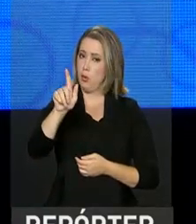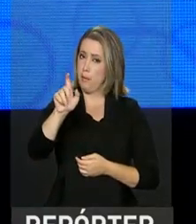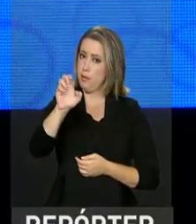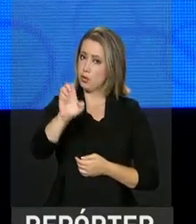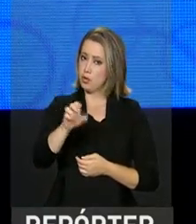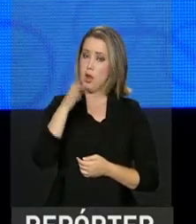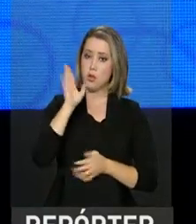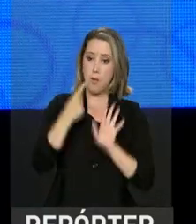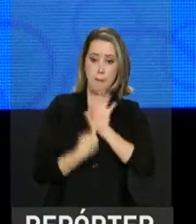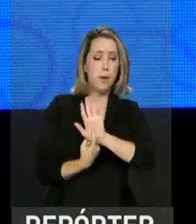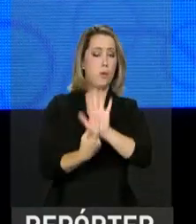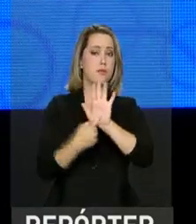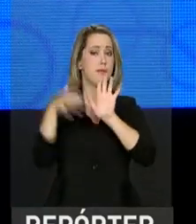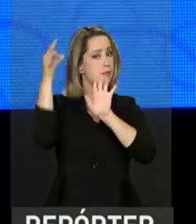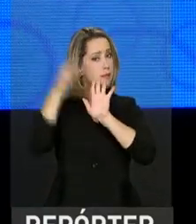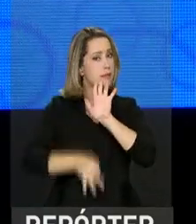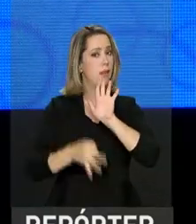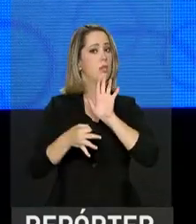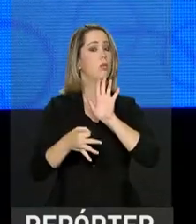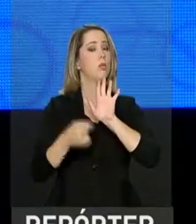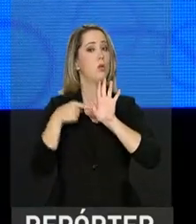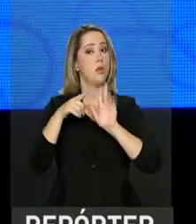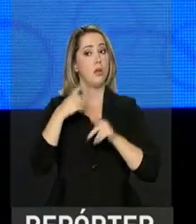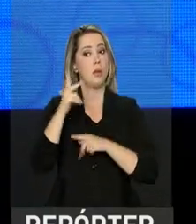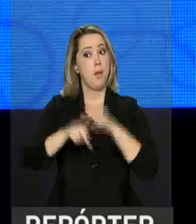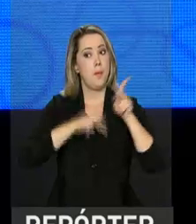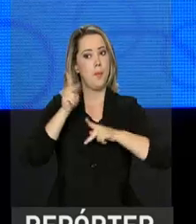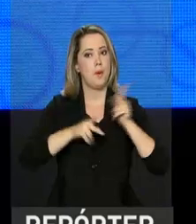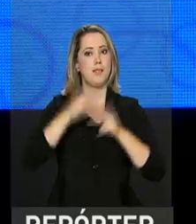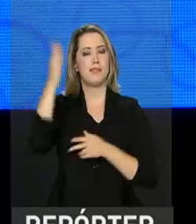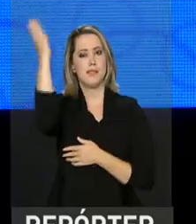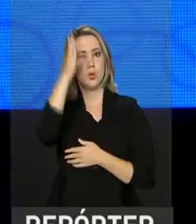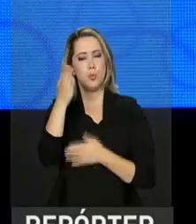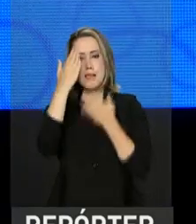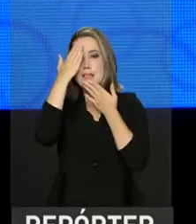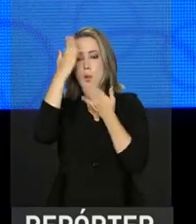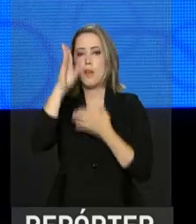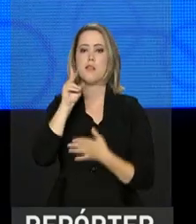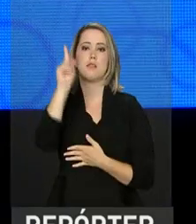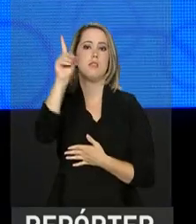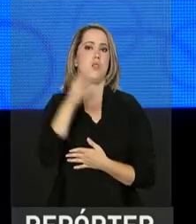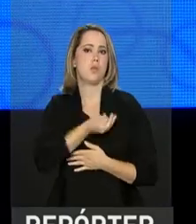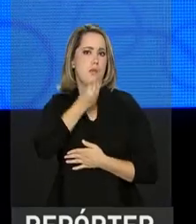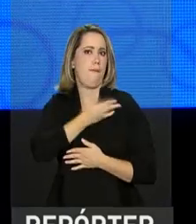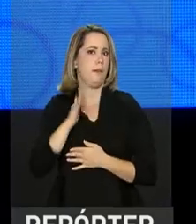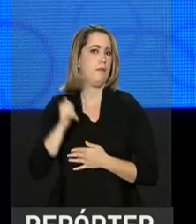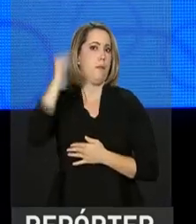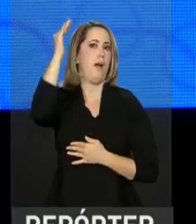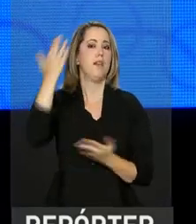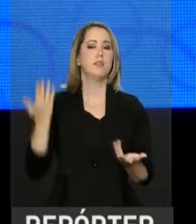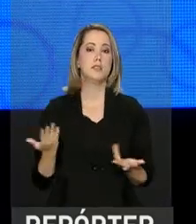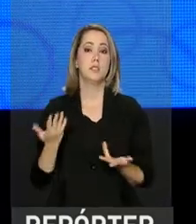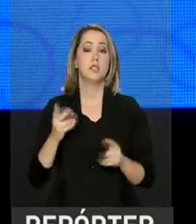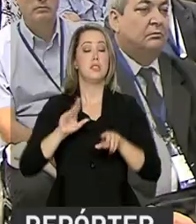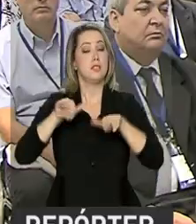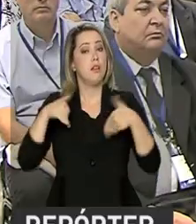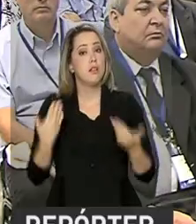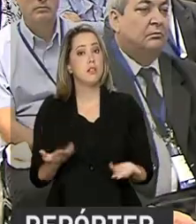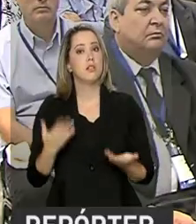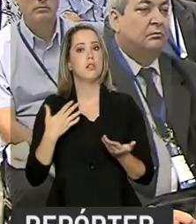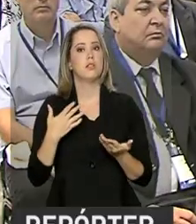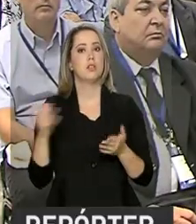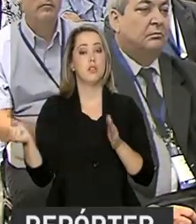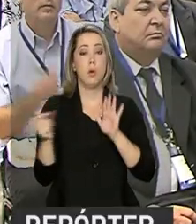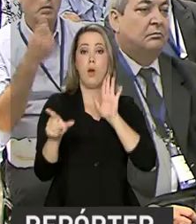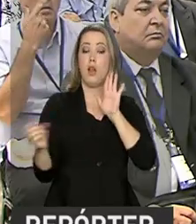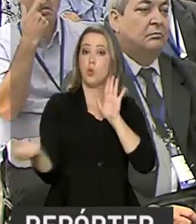indicam que a população brasileira, graças a Deus, está vivendo mais. E por isso que a